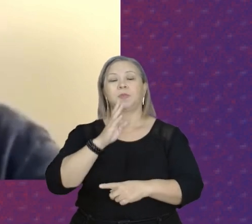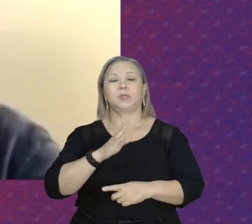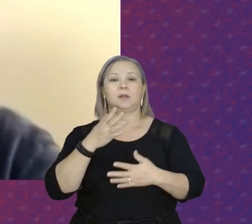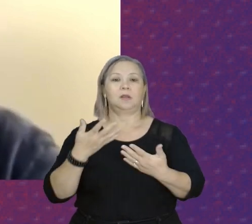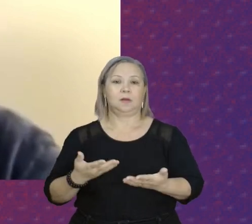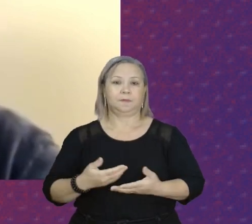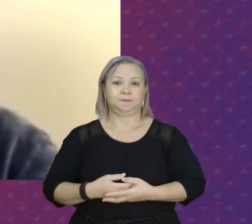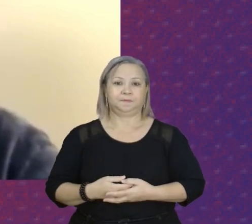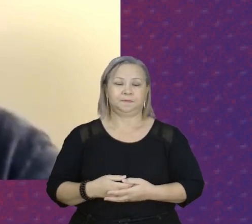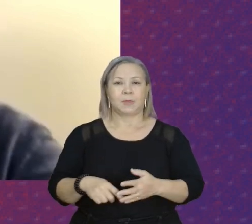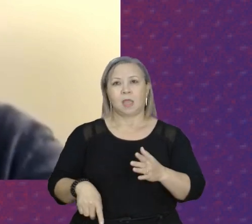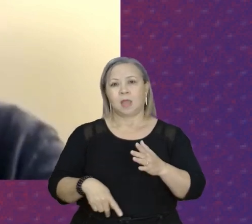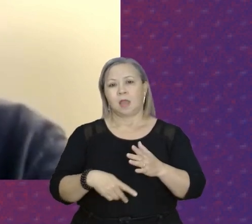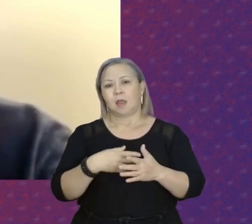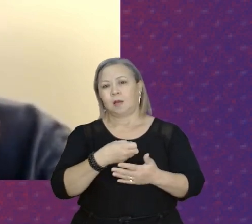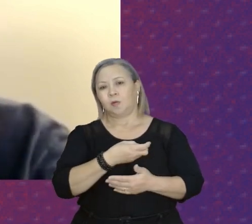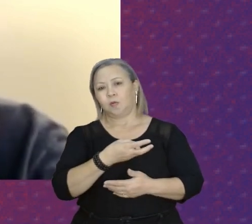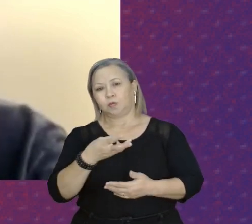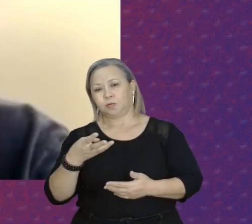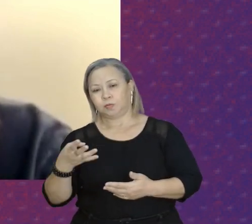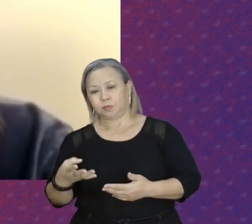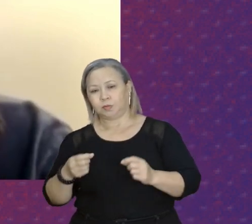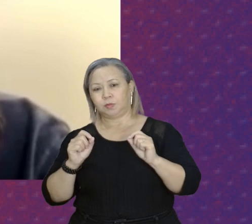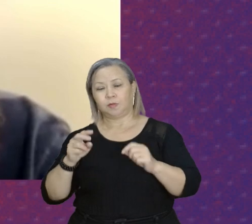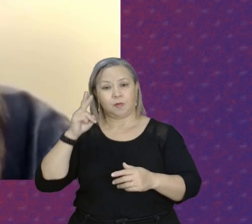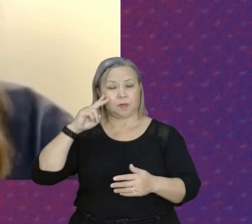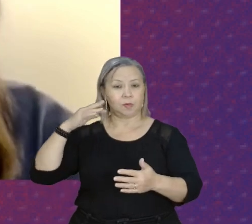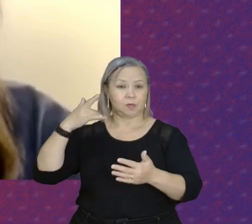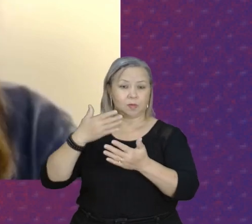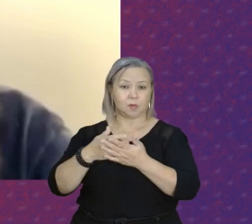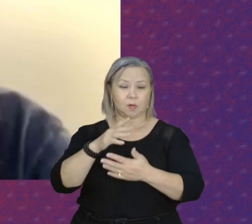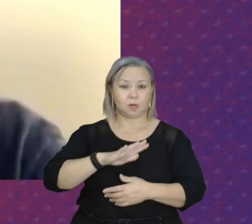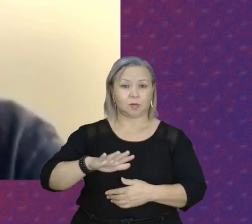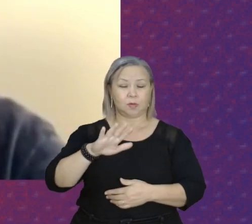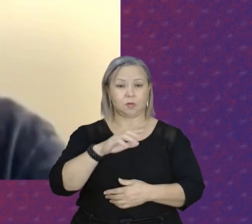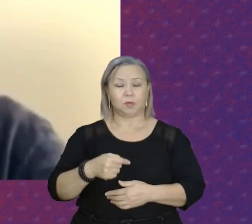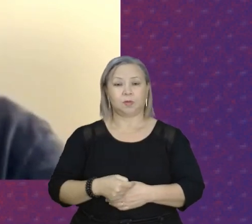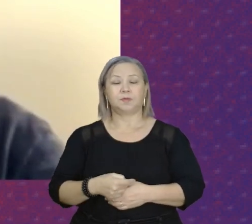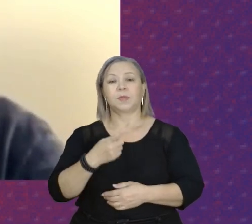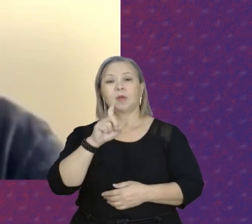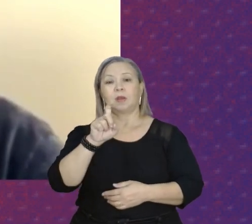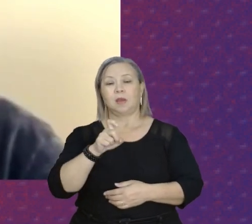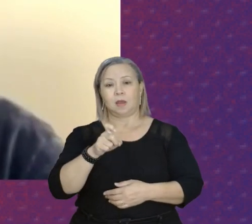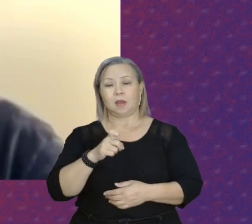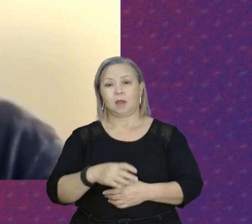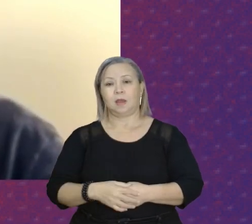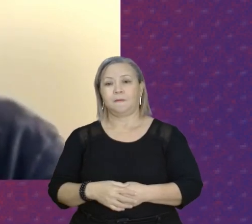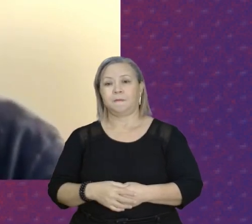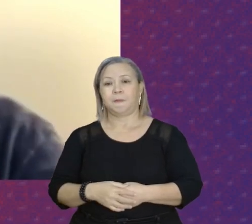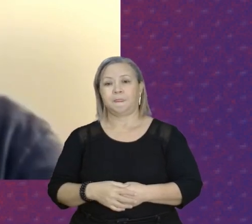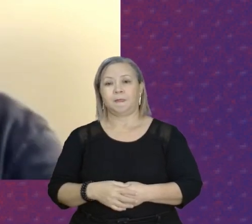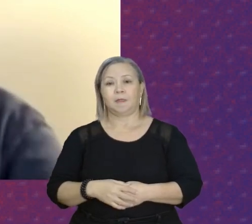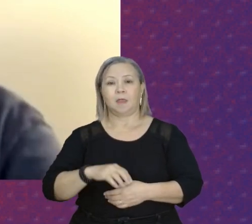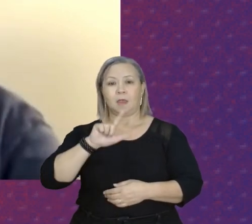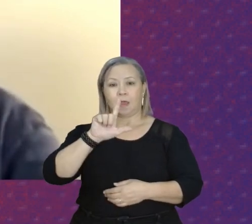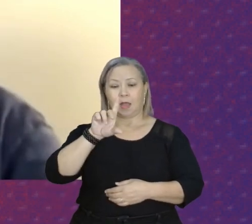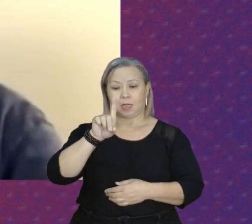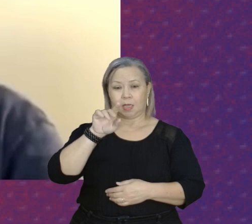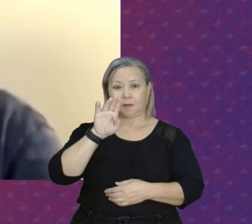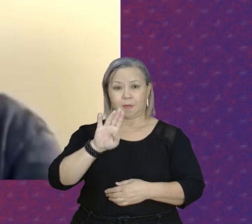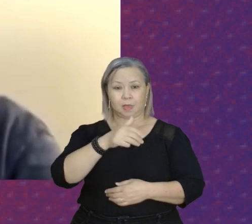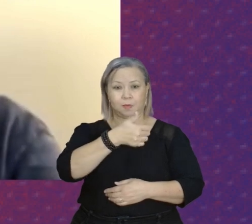Uma delas, bom, não vou fazer um histórico de tudo, mas uma delas é a LDB de